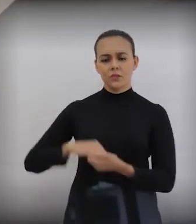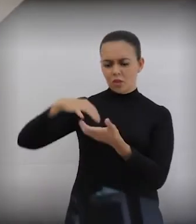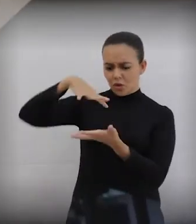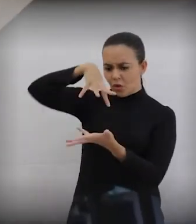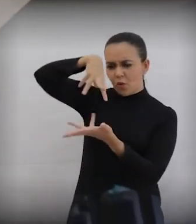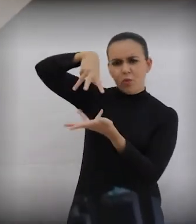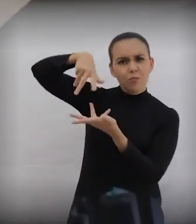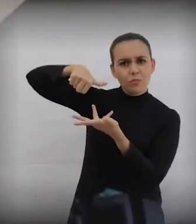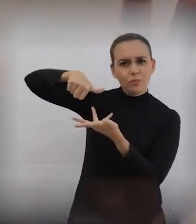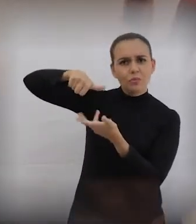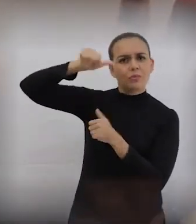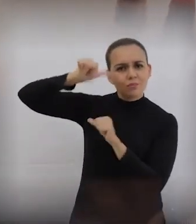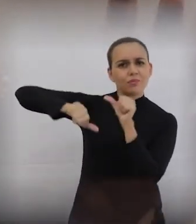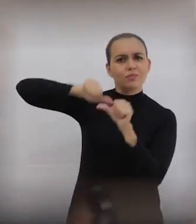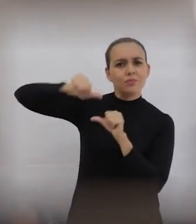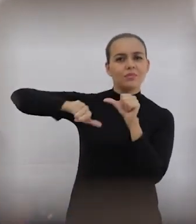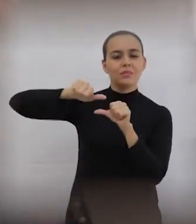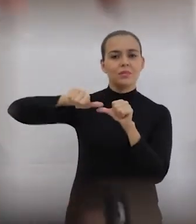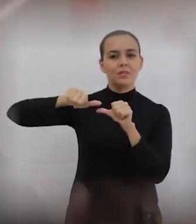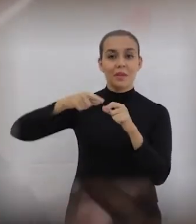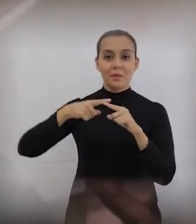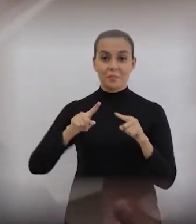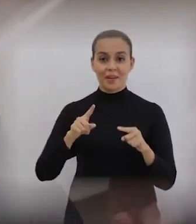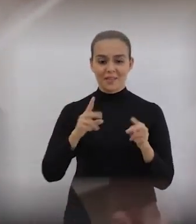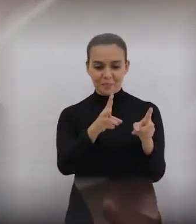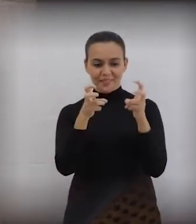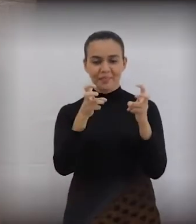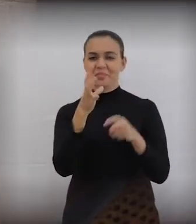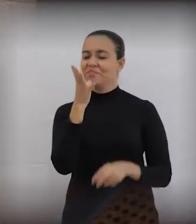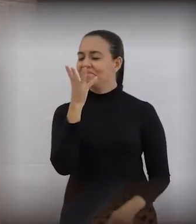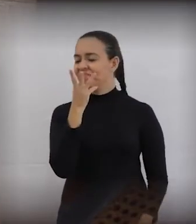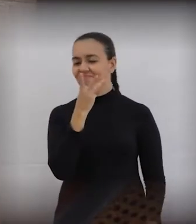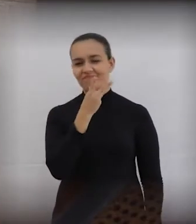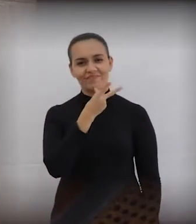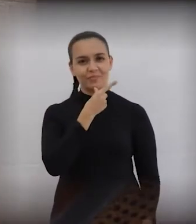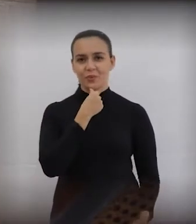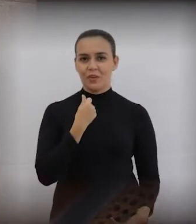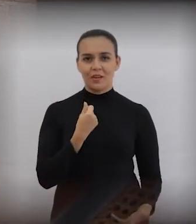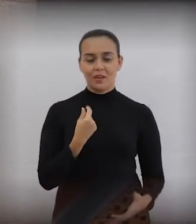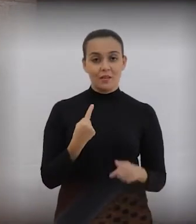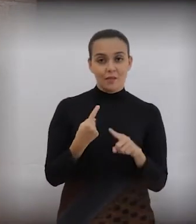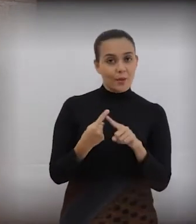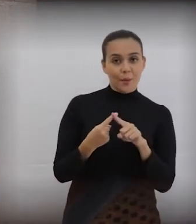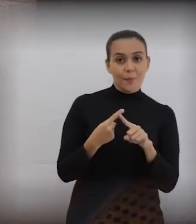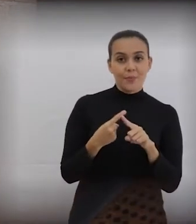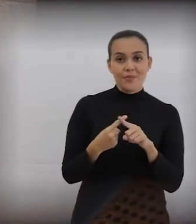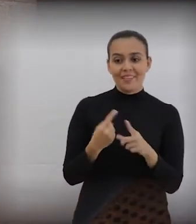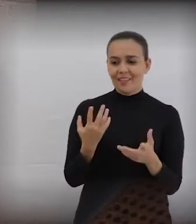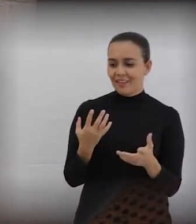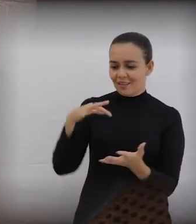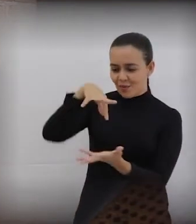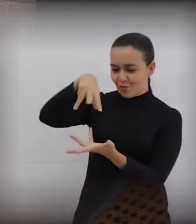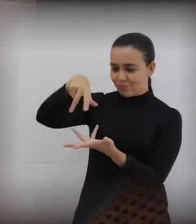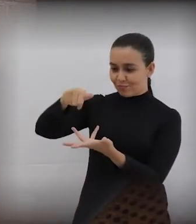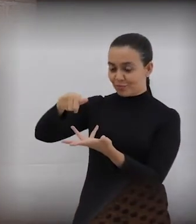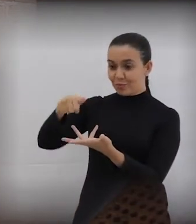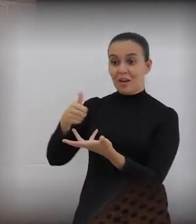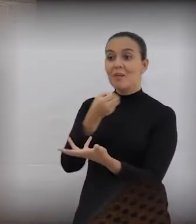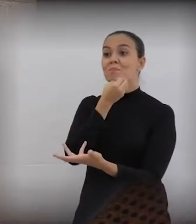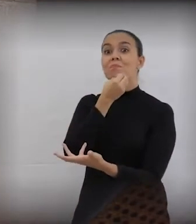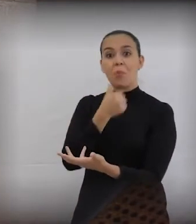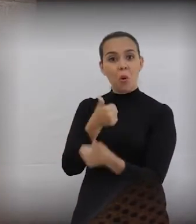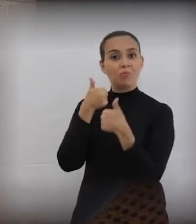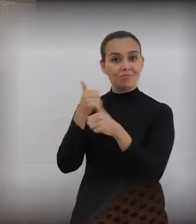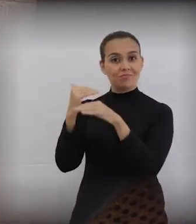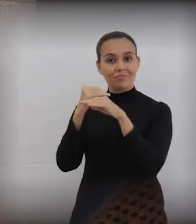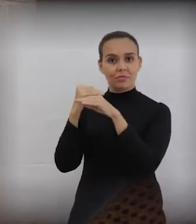Ok, o mundo sempre mudou, mas a gente demorava para perceber, porque ele passava uma ilusão, uma falsa impressão de estabilidade.